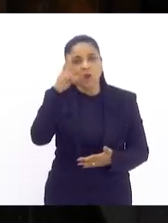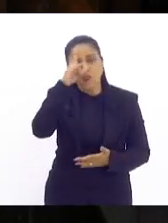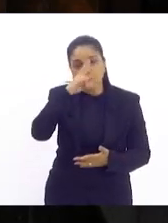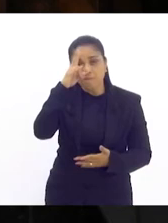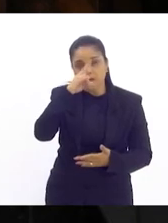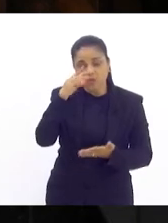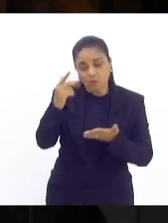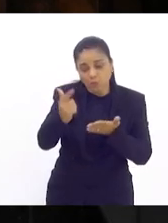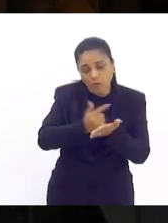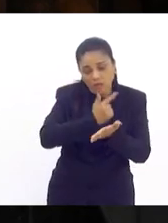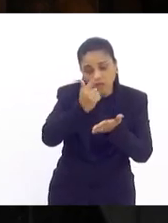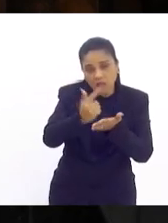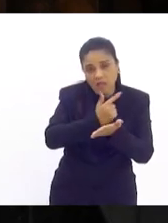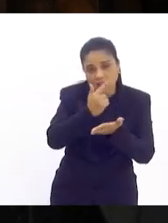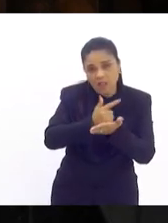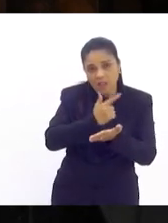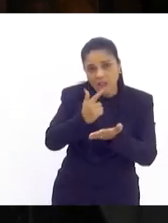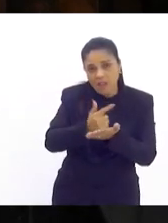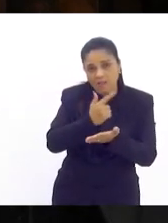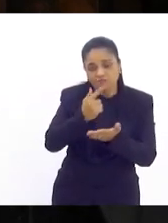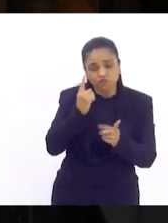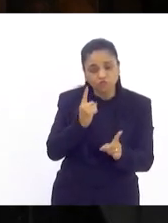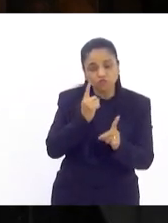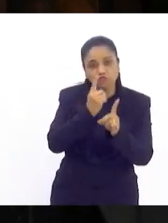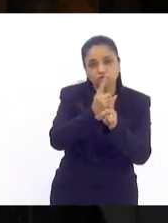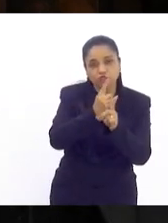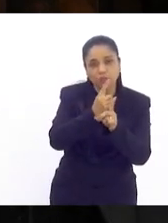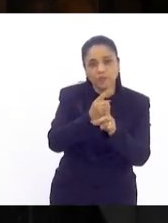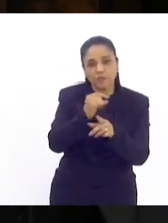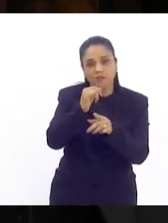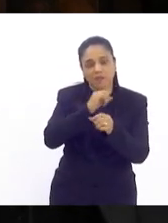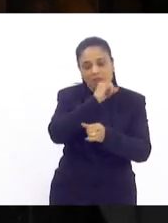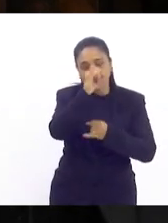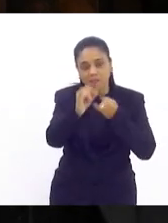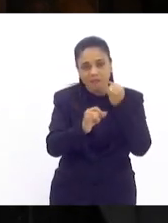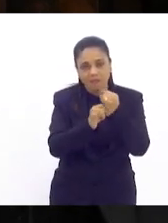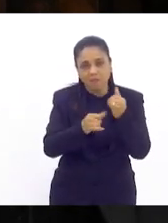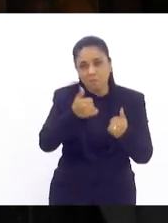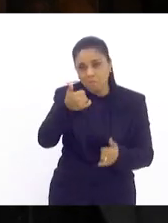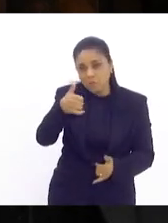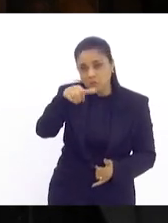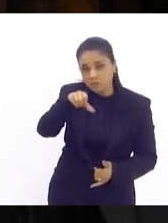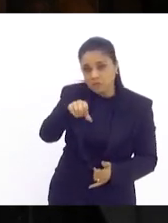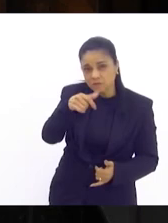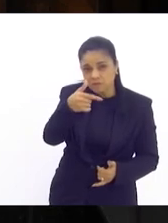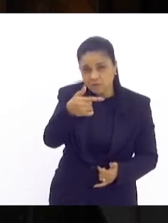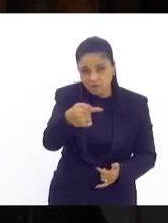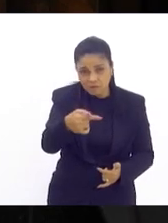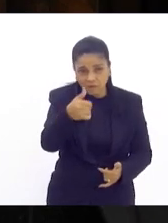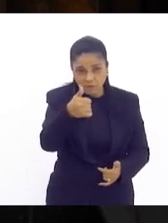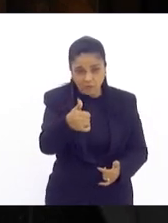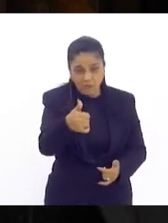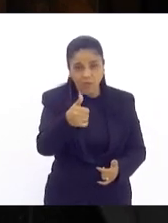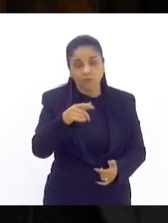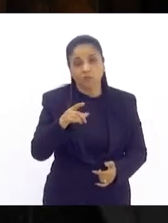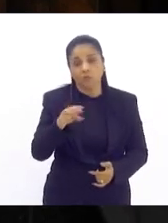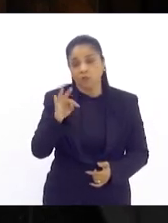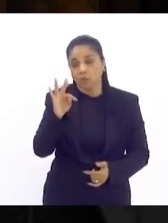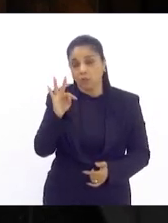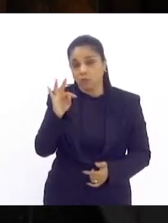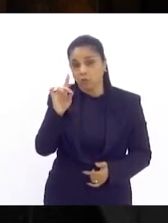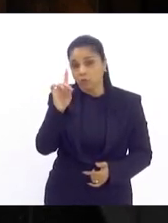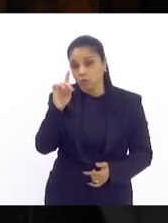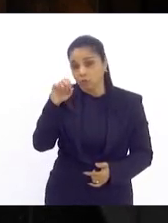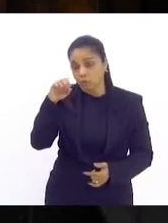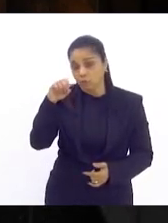que descobri aqui na internet de 1771 de um abade que a arte